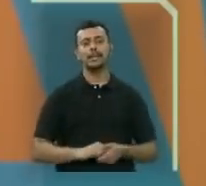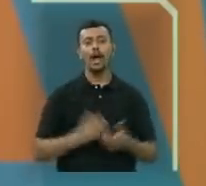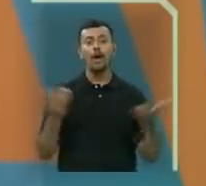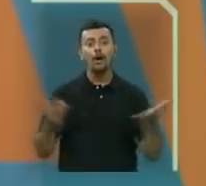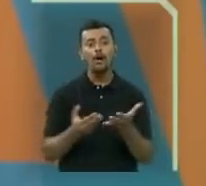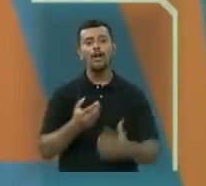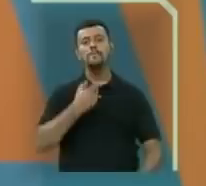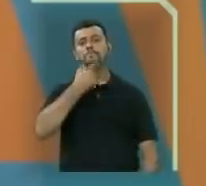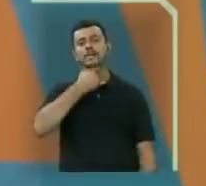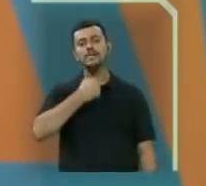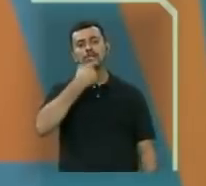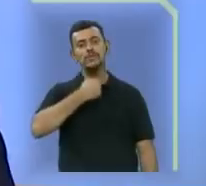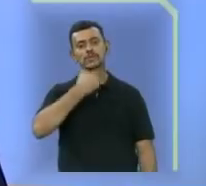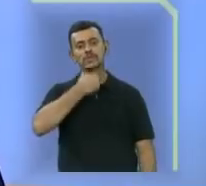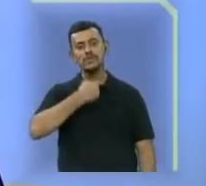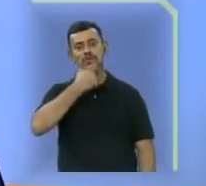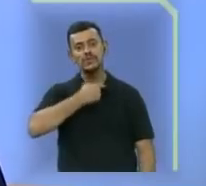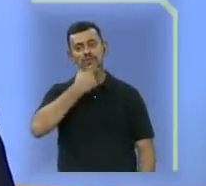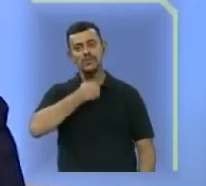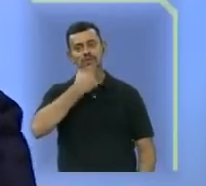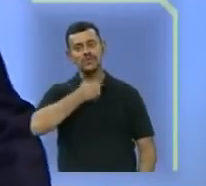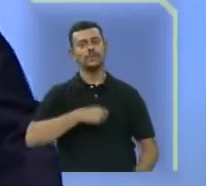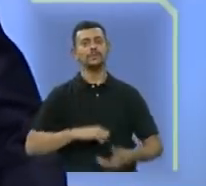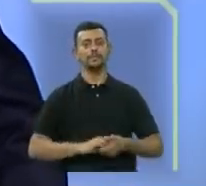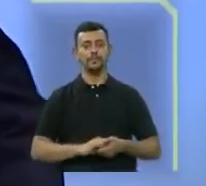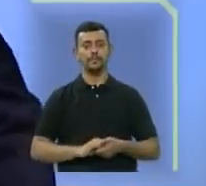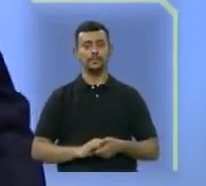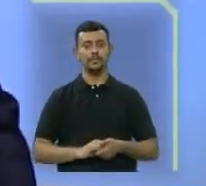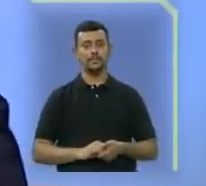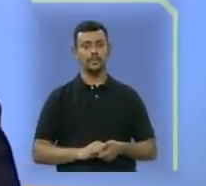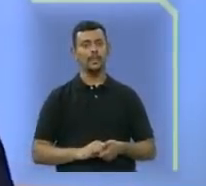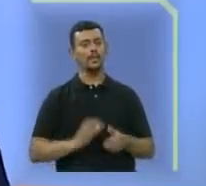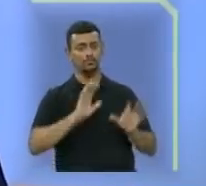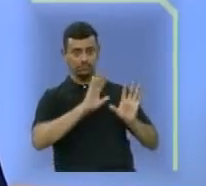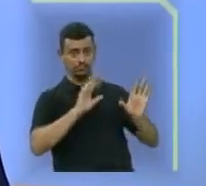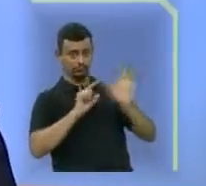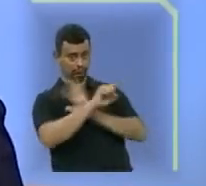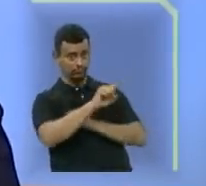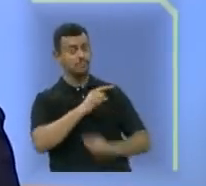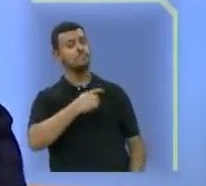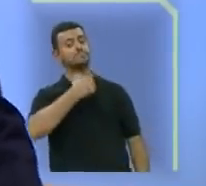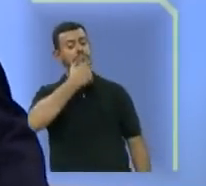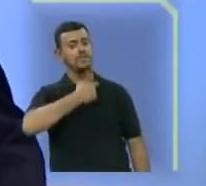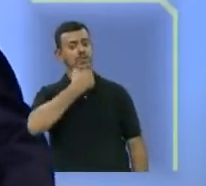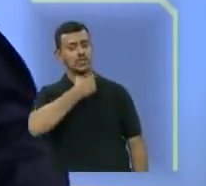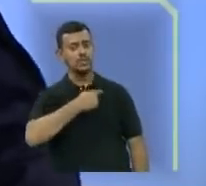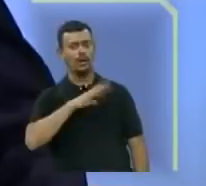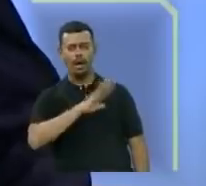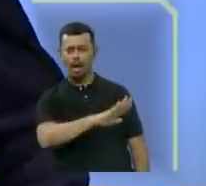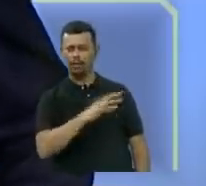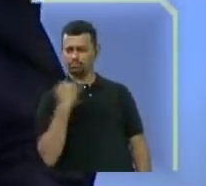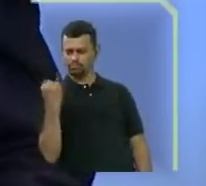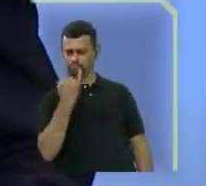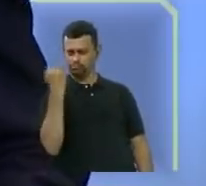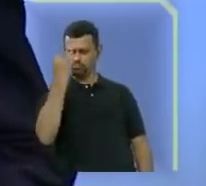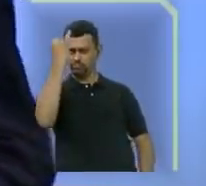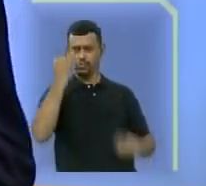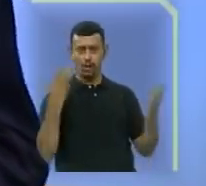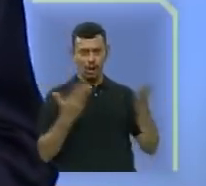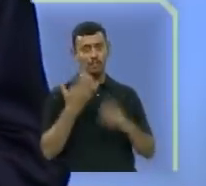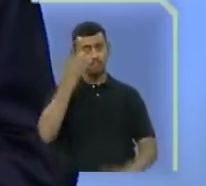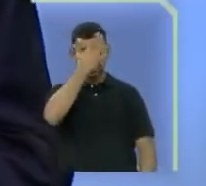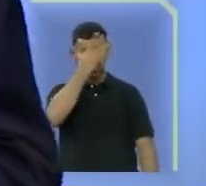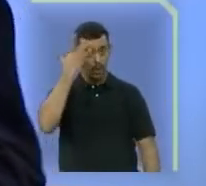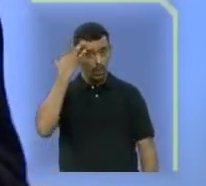favor, 30 segundos. Pois não. Márcio França, é muito importante a questão da inserção de pessoas com